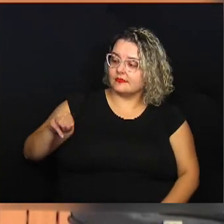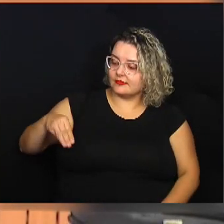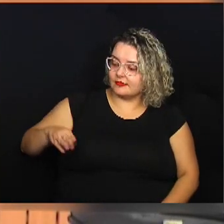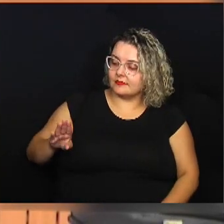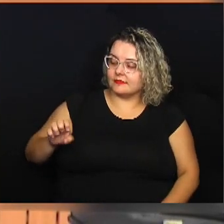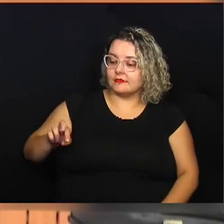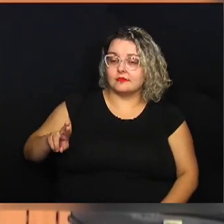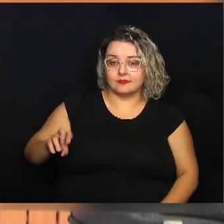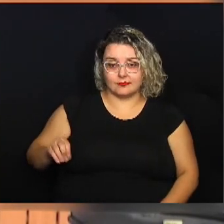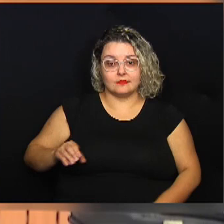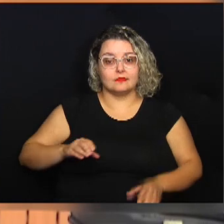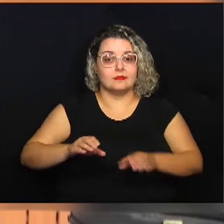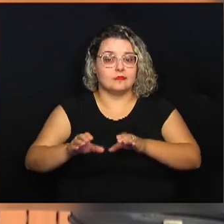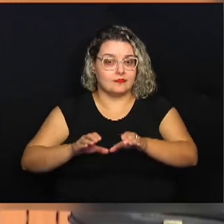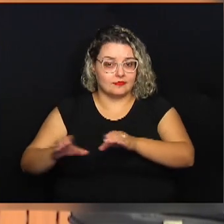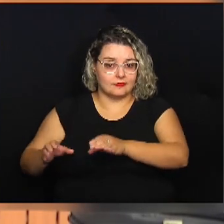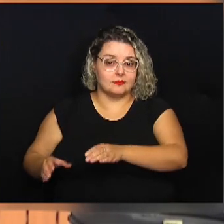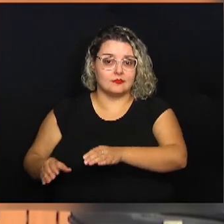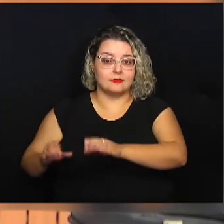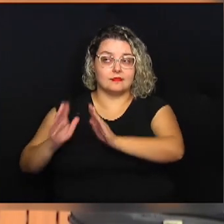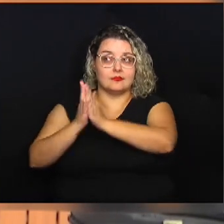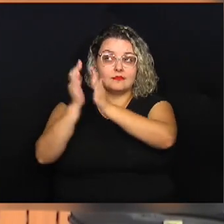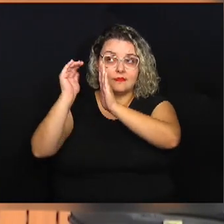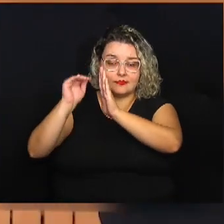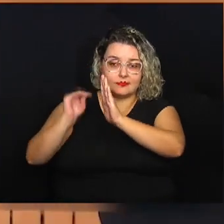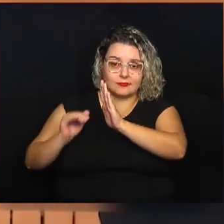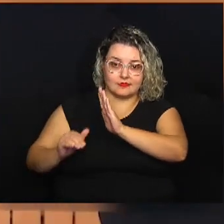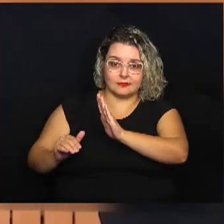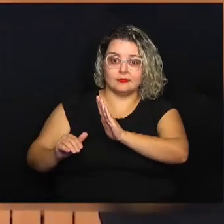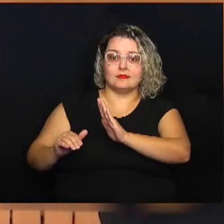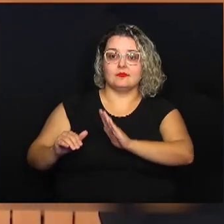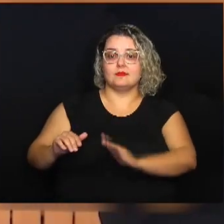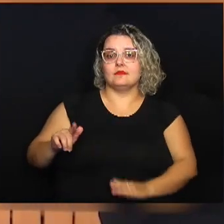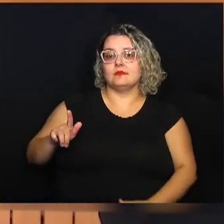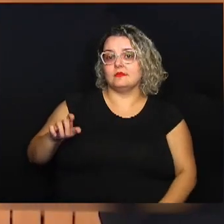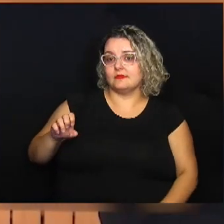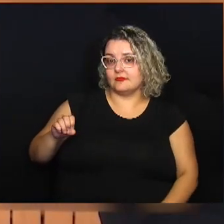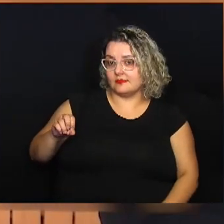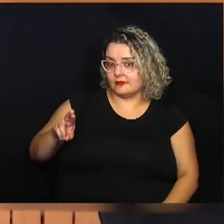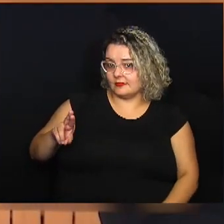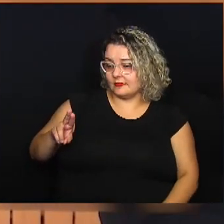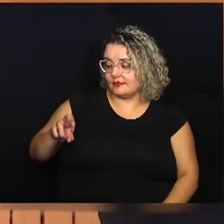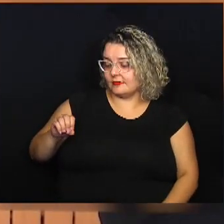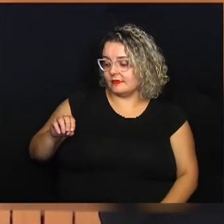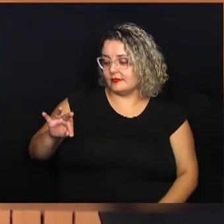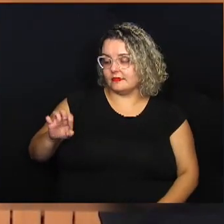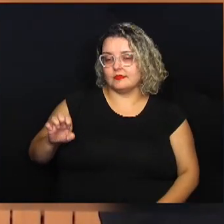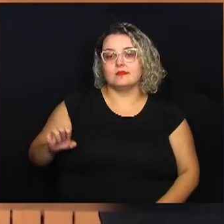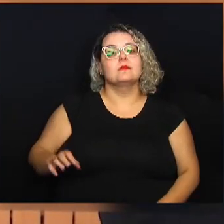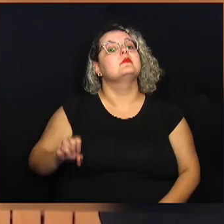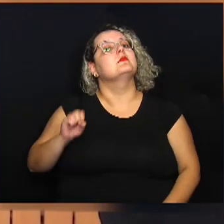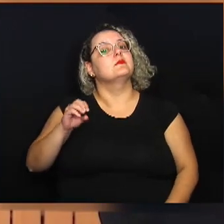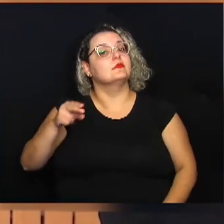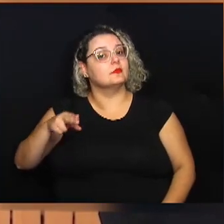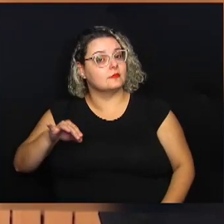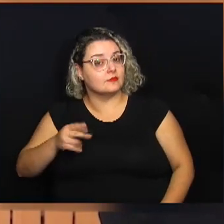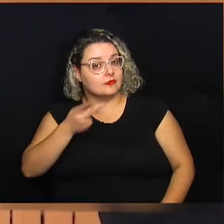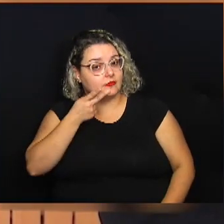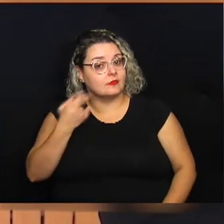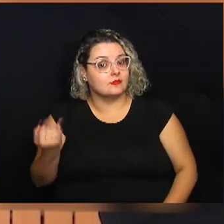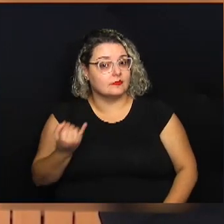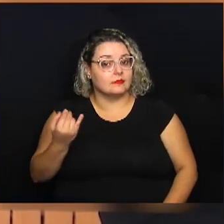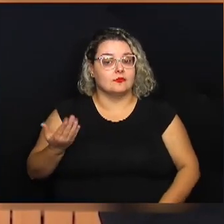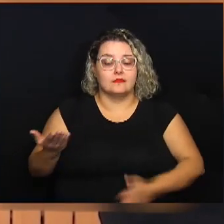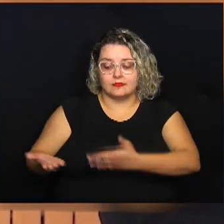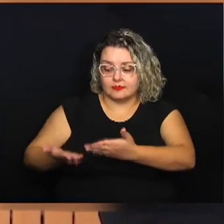do arquivo Edgar Leuroth, da Unicamp. Sônia falou da importância da preservação do acervo.